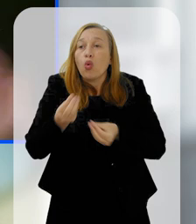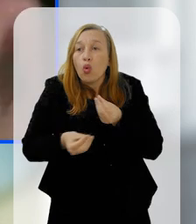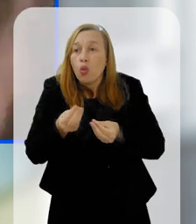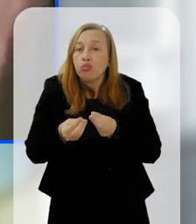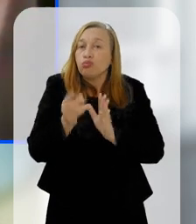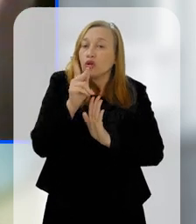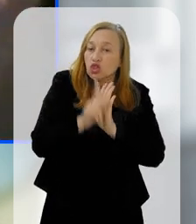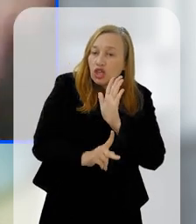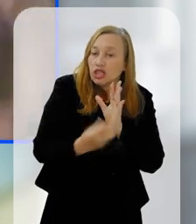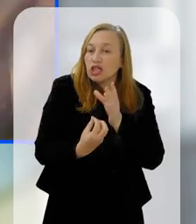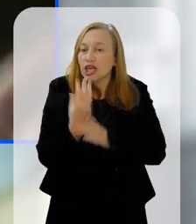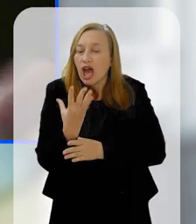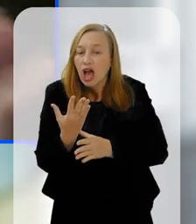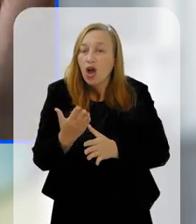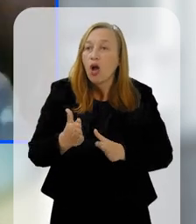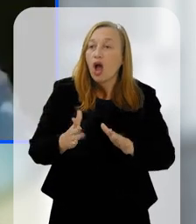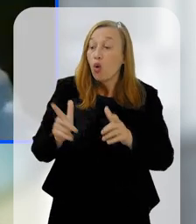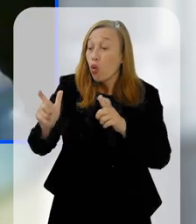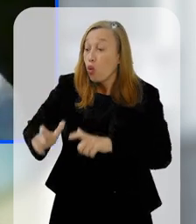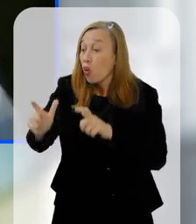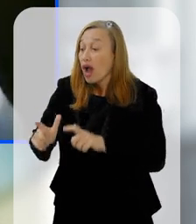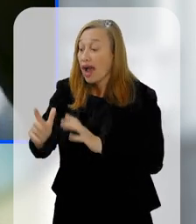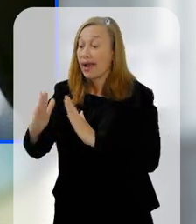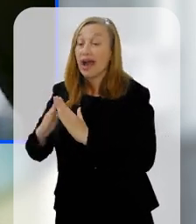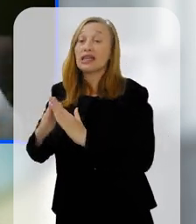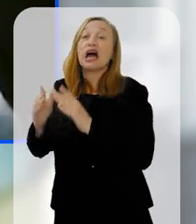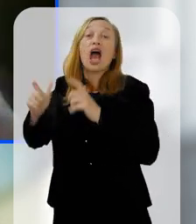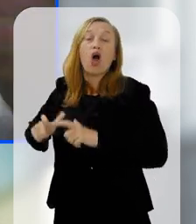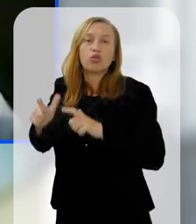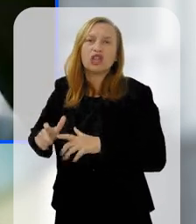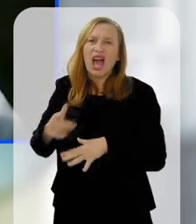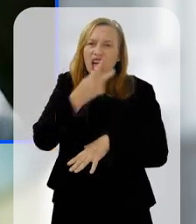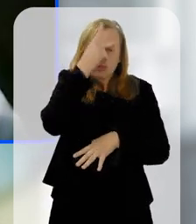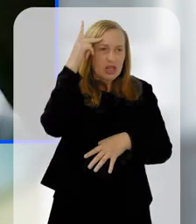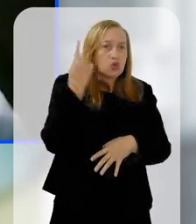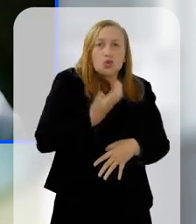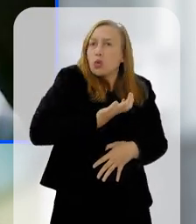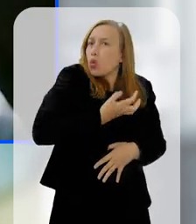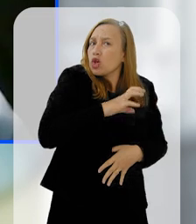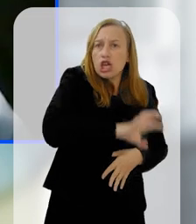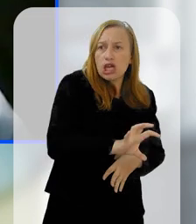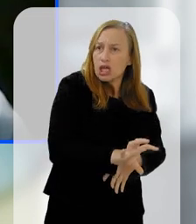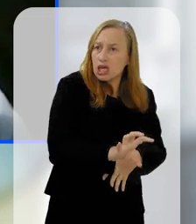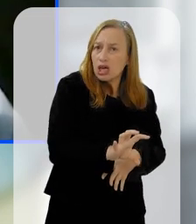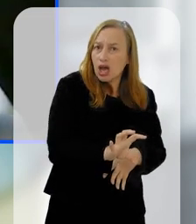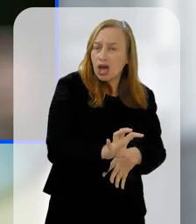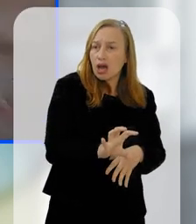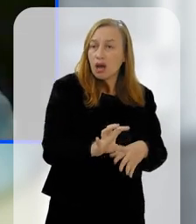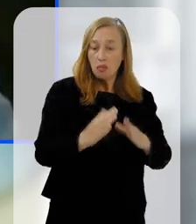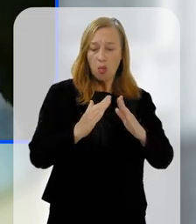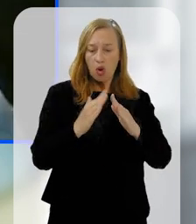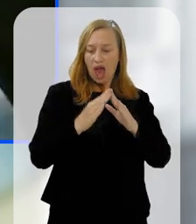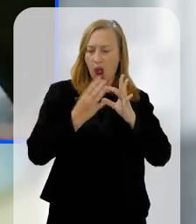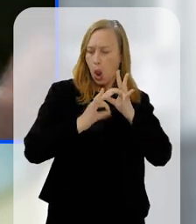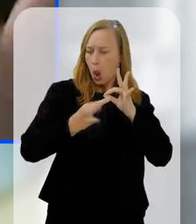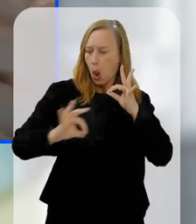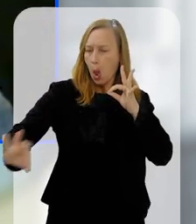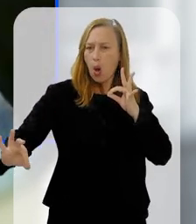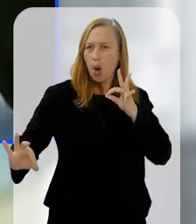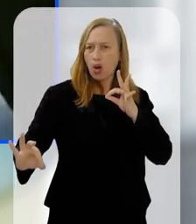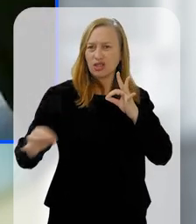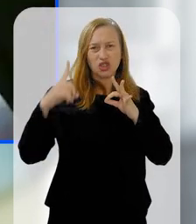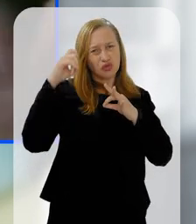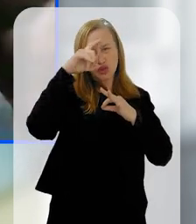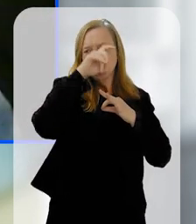projeto, quais seriam as primeiras casas, onde é que as pessoas não queriam ser relocadas para um lugar longe do trabalho, longe